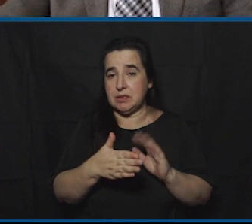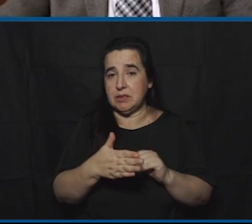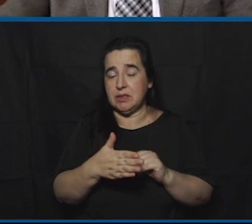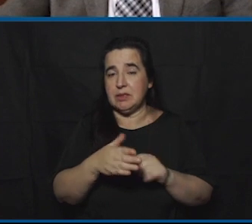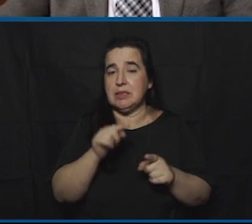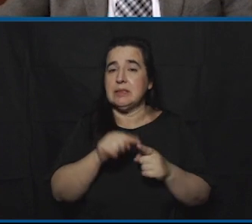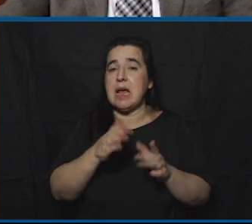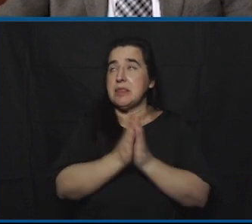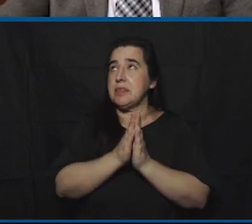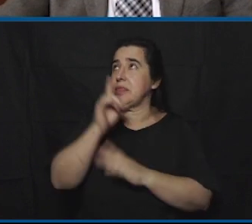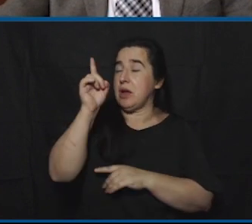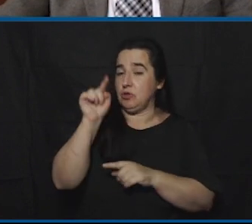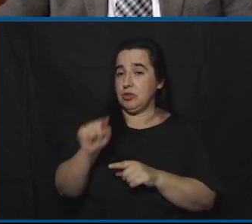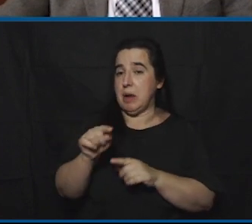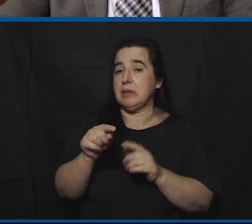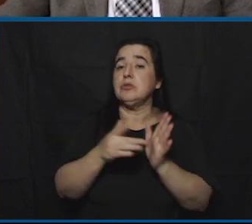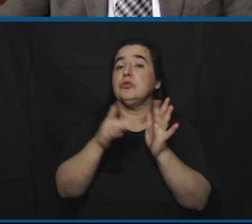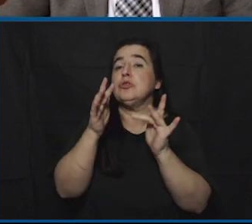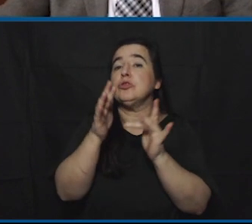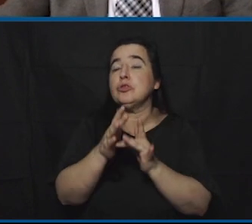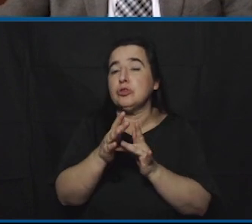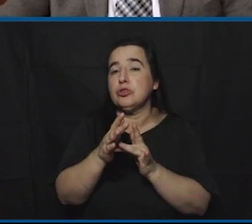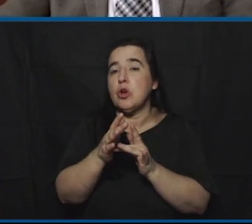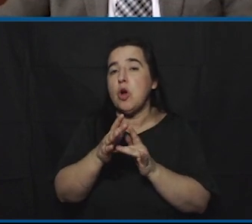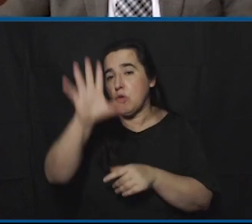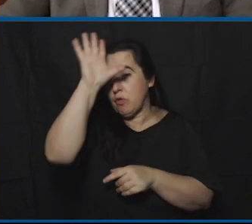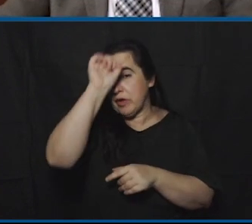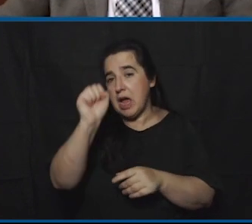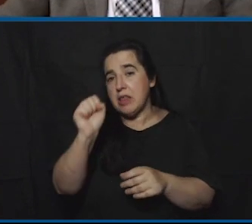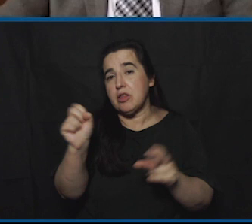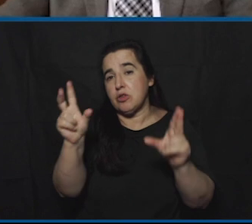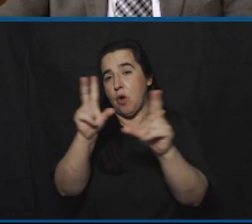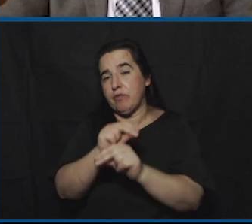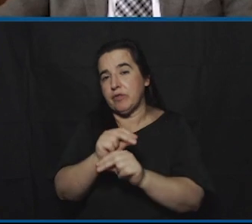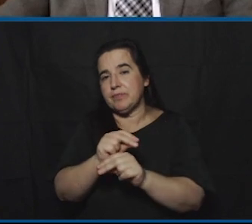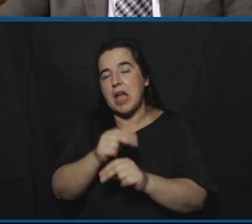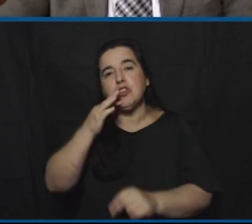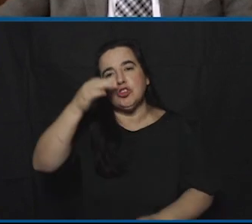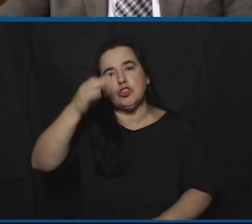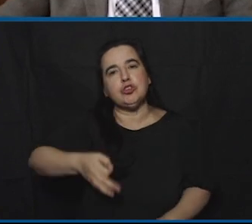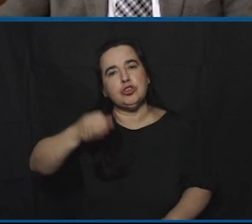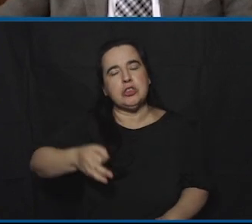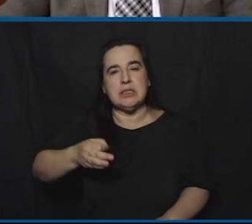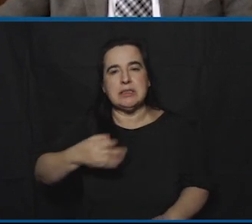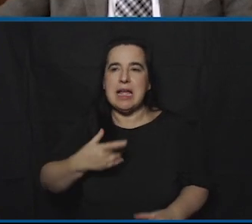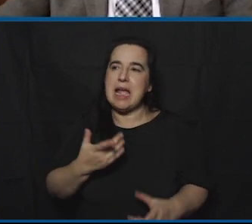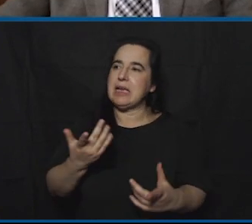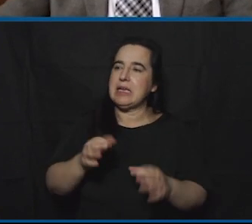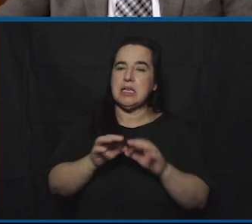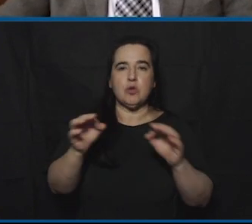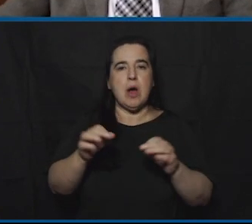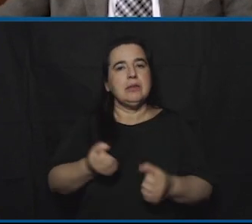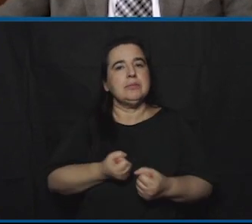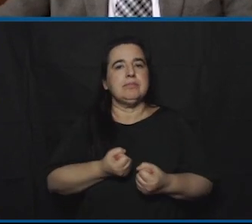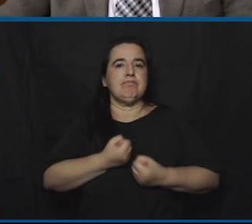que este Deus, este Messias, este novo governante, pratica a justiça. A justiça é o cinto dos seus lombos. E